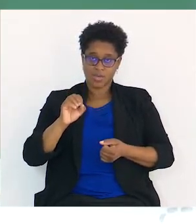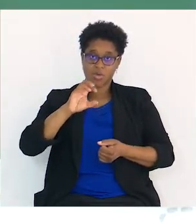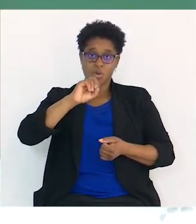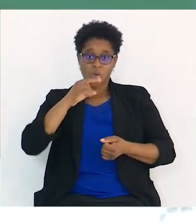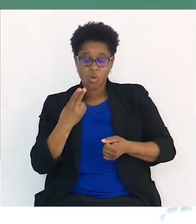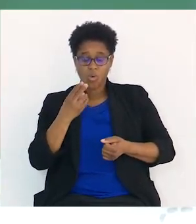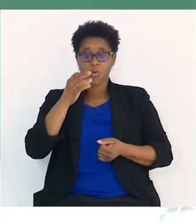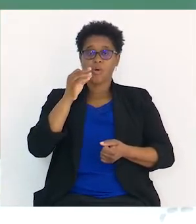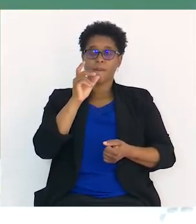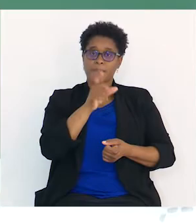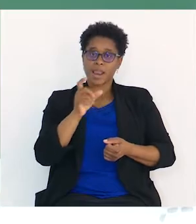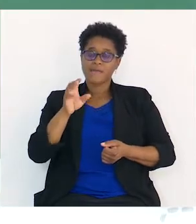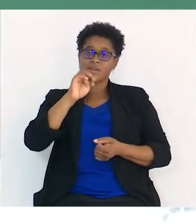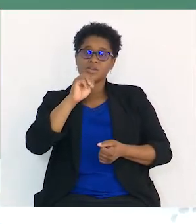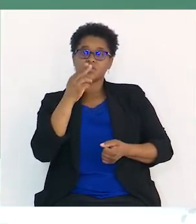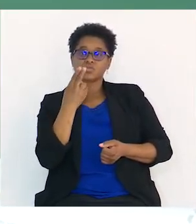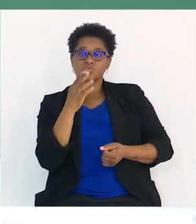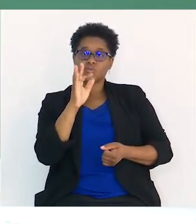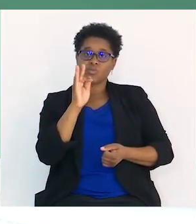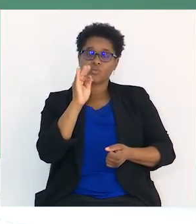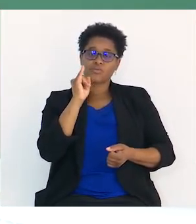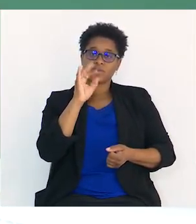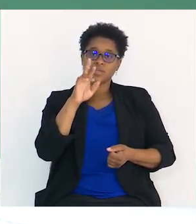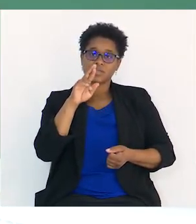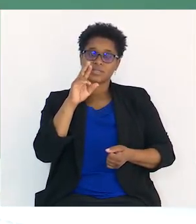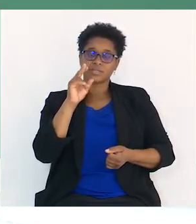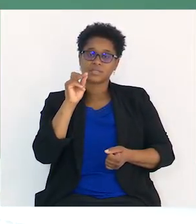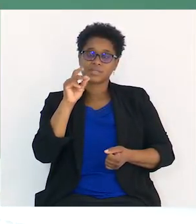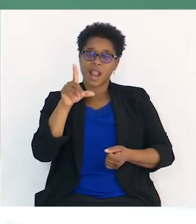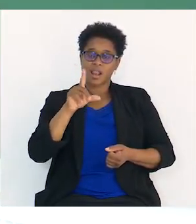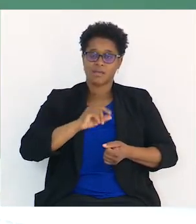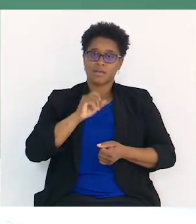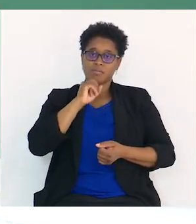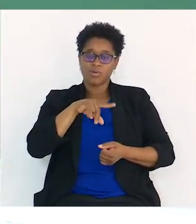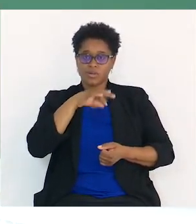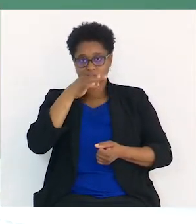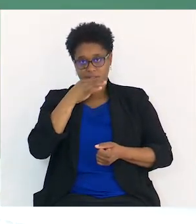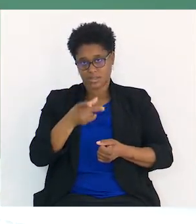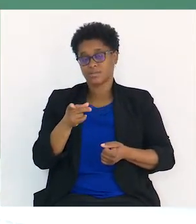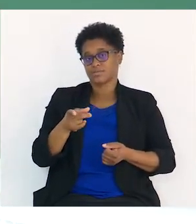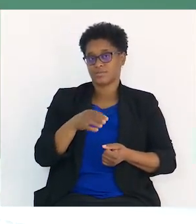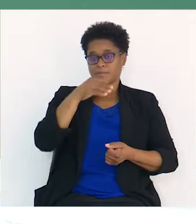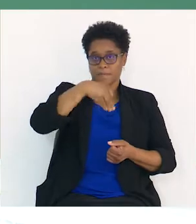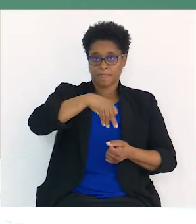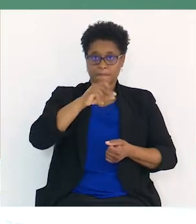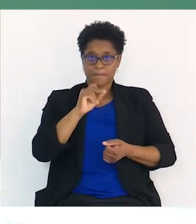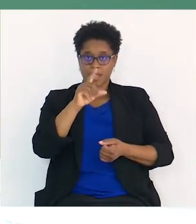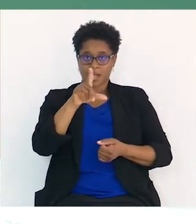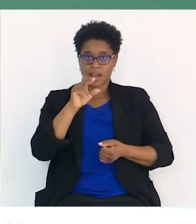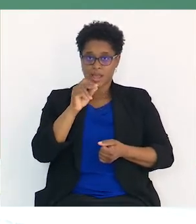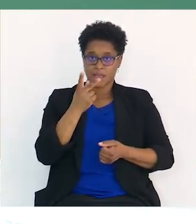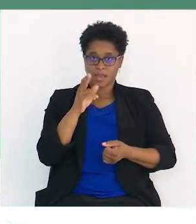então palavra sufixal. Pode dizer isso, ok? Palavra